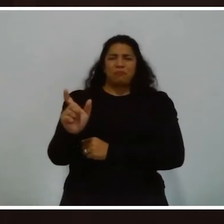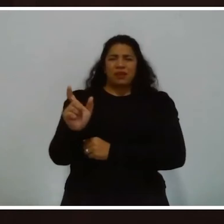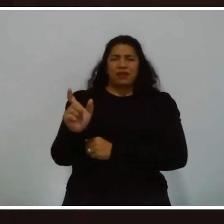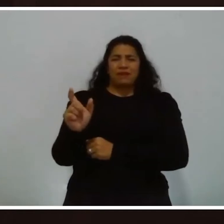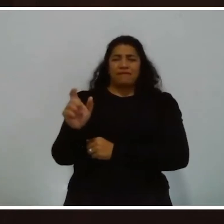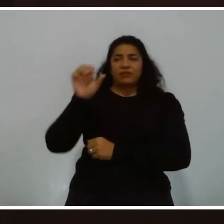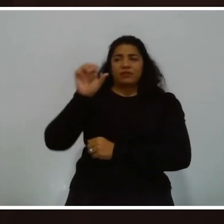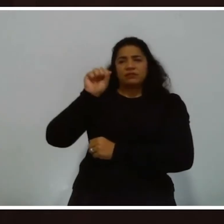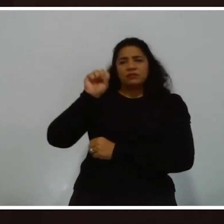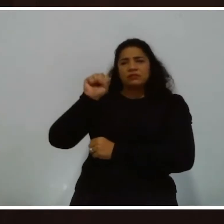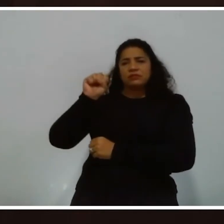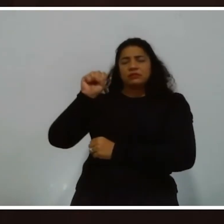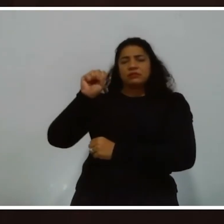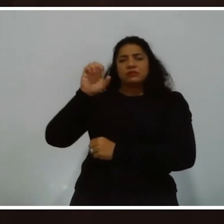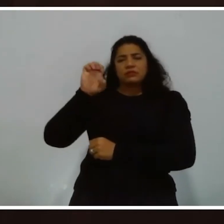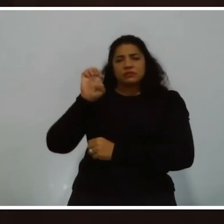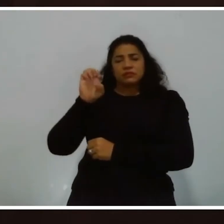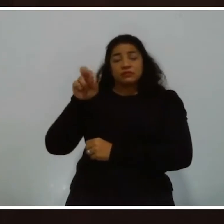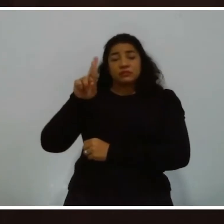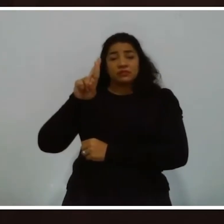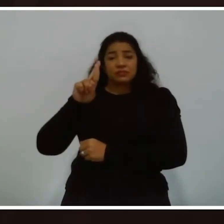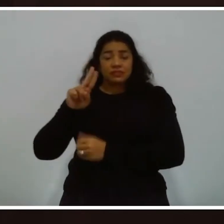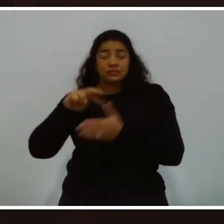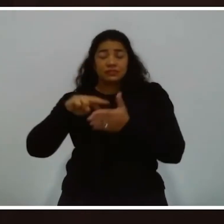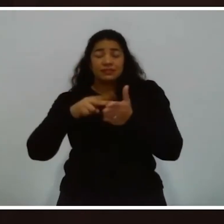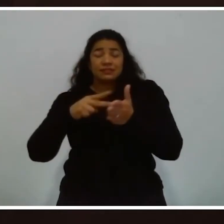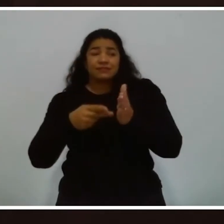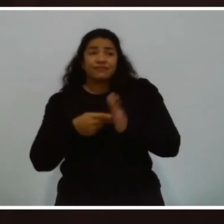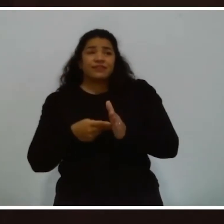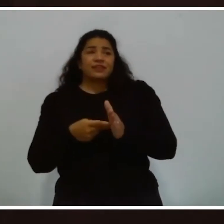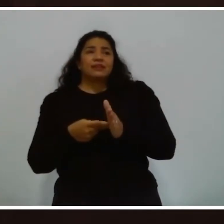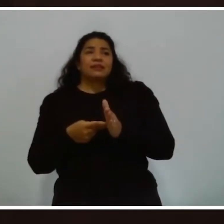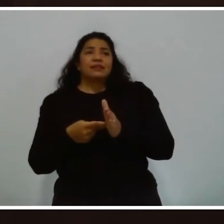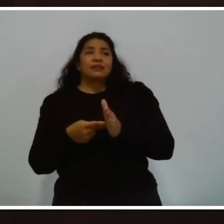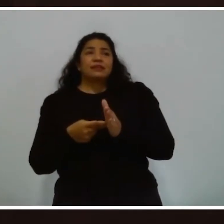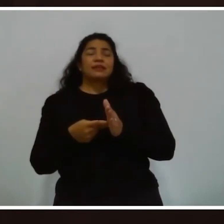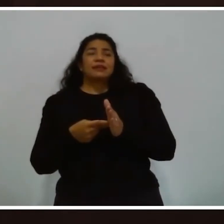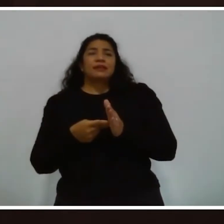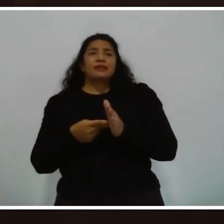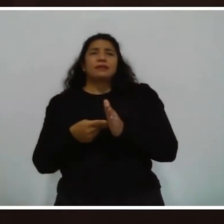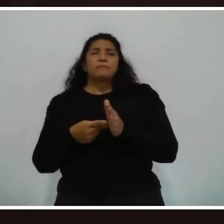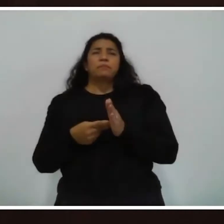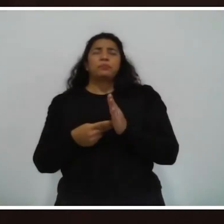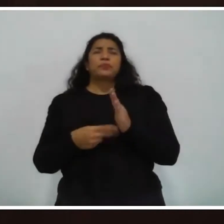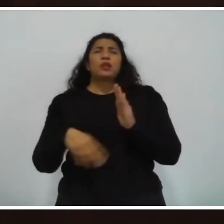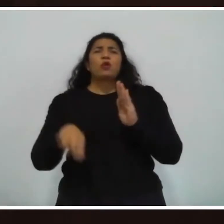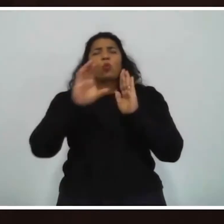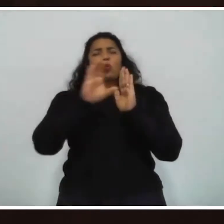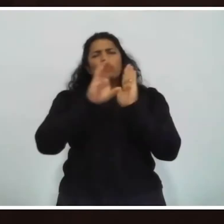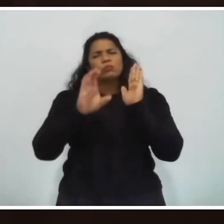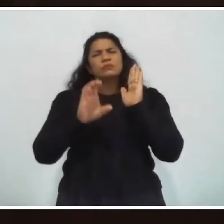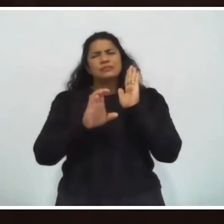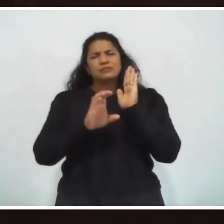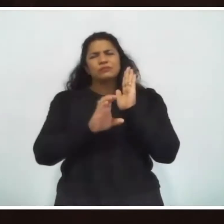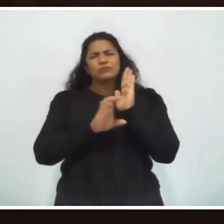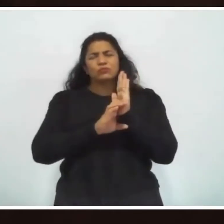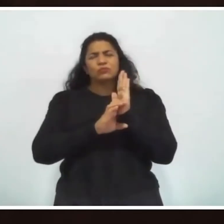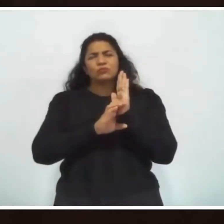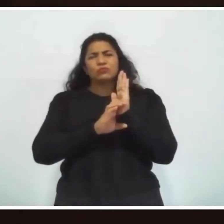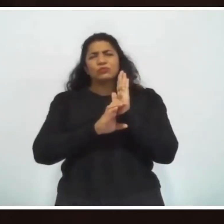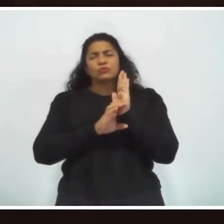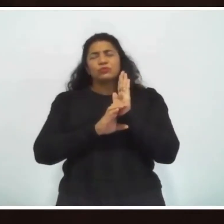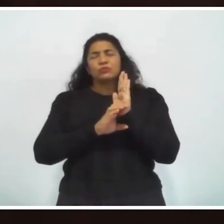de Deus é hipóstase. Então aqui eu posso dizer, tomando emprestado essa